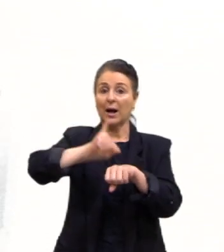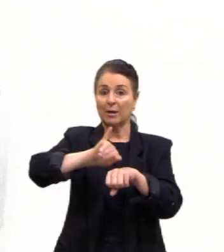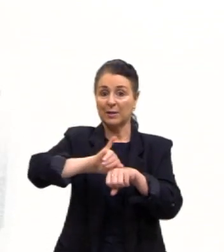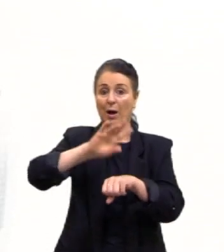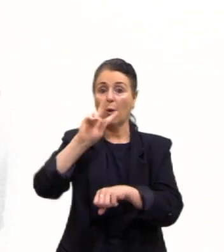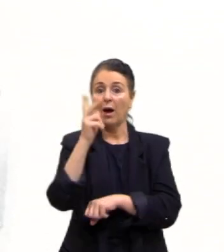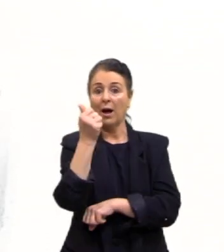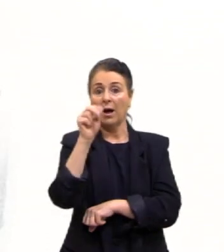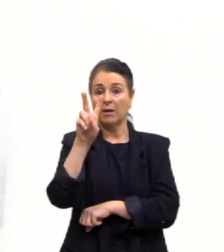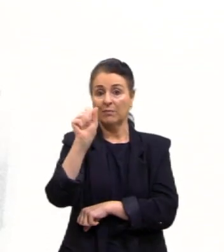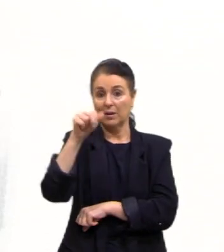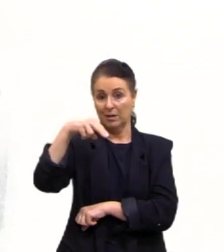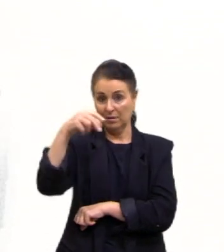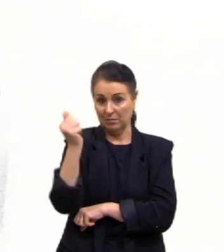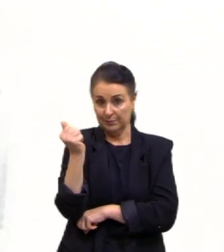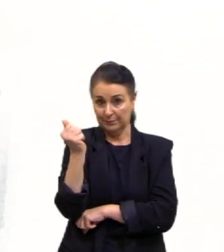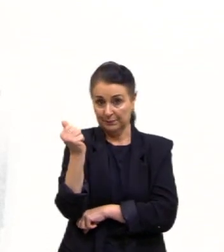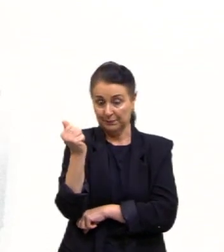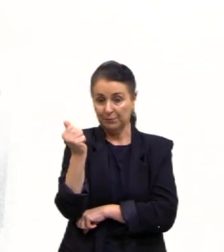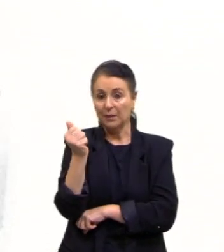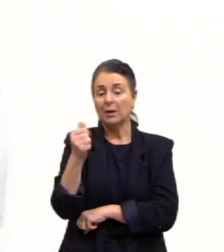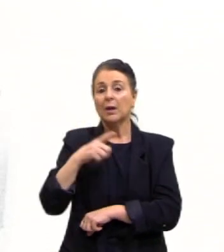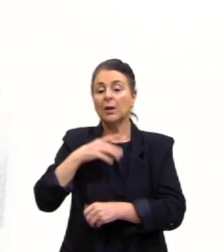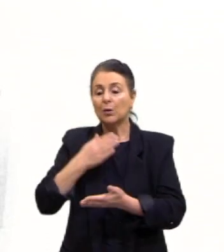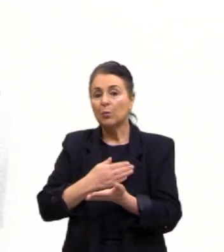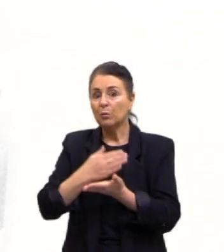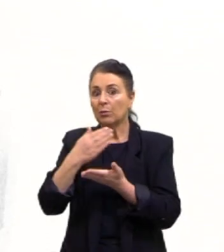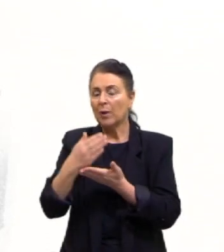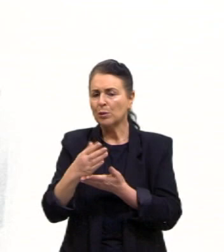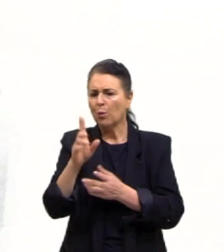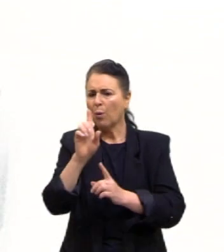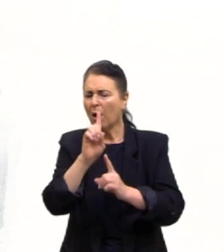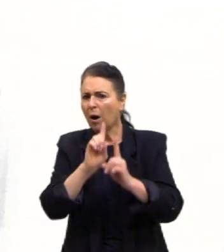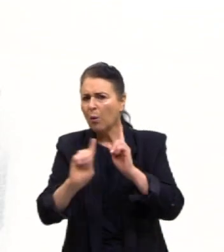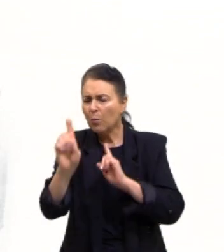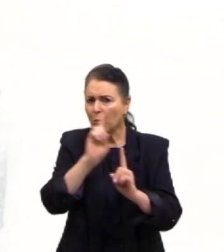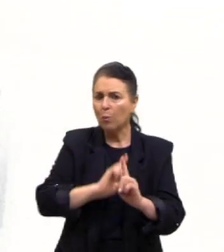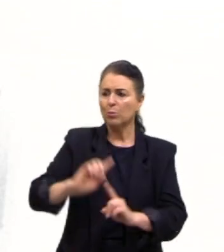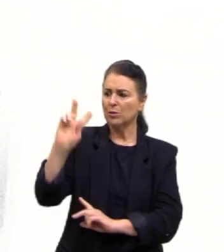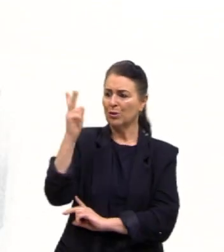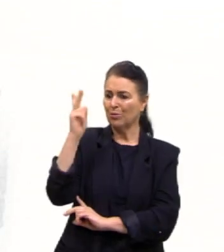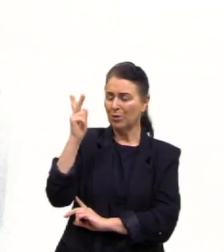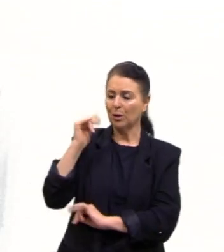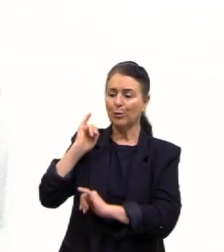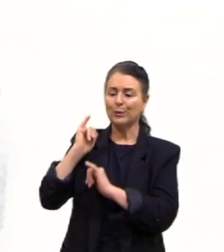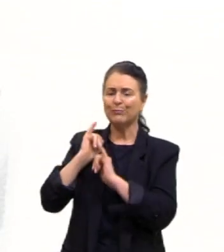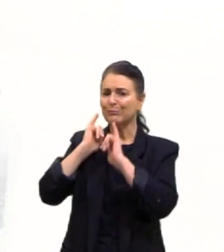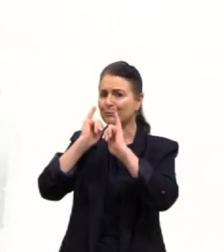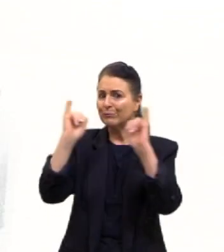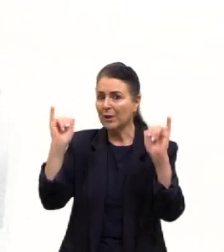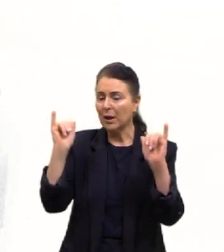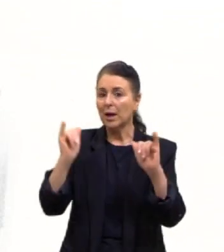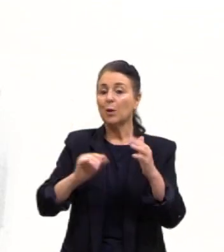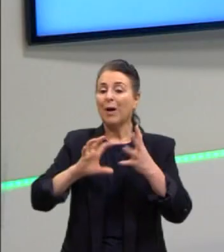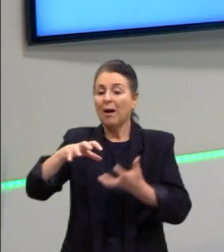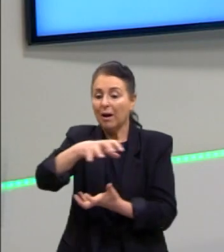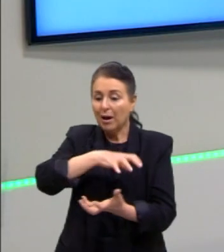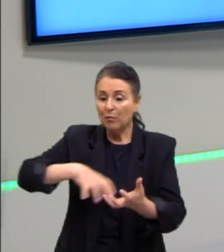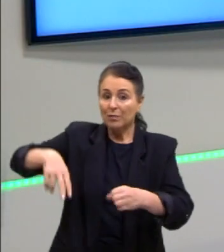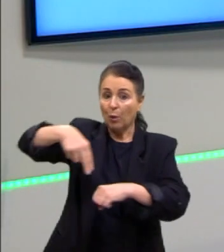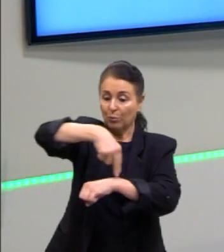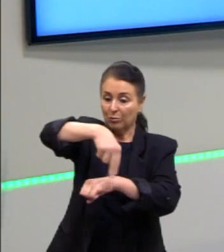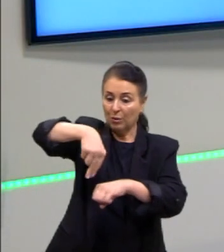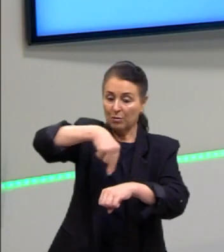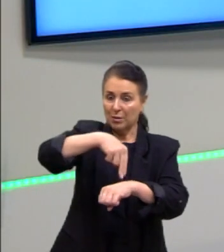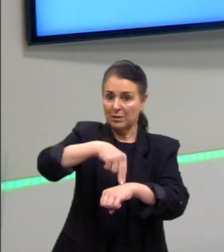a capital e no início alguns historiadores dizem que essa revolução era mais nacionalista do que socialista